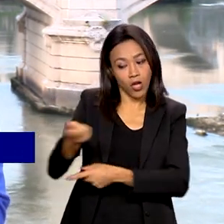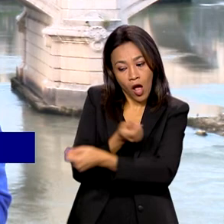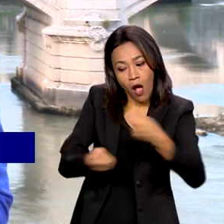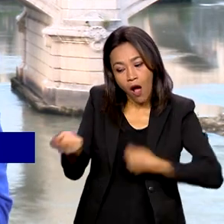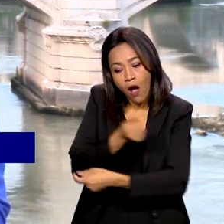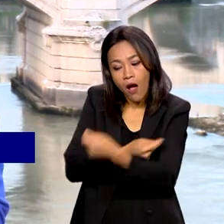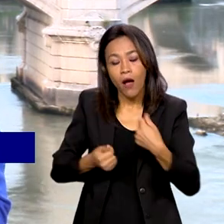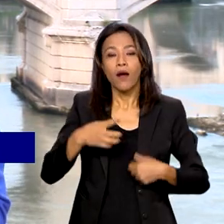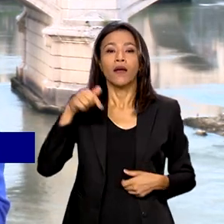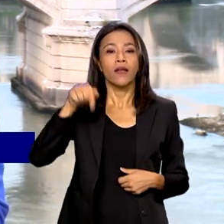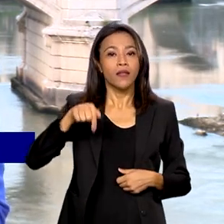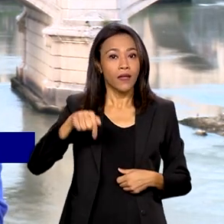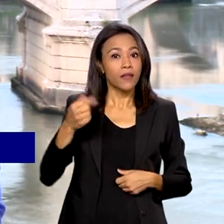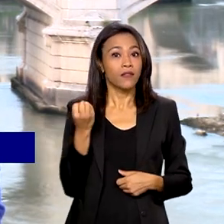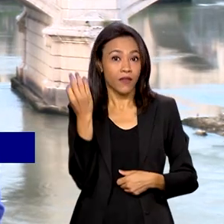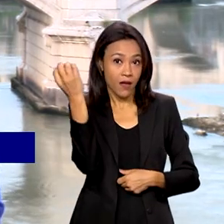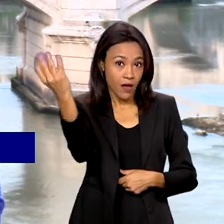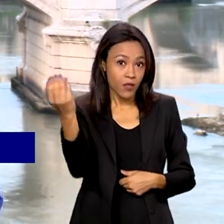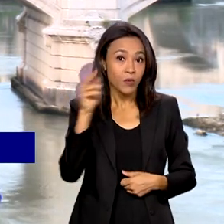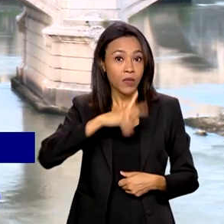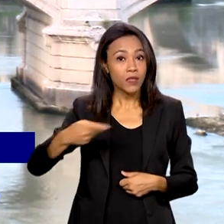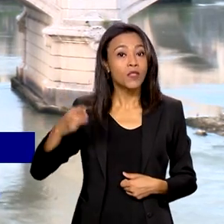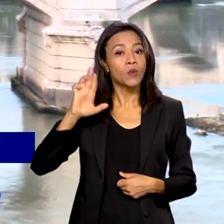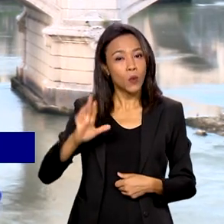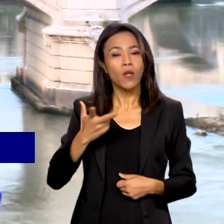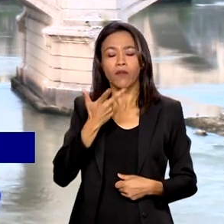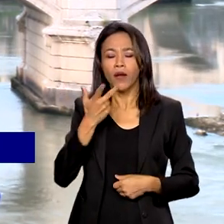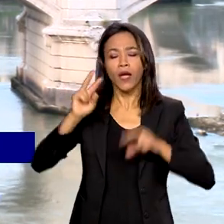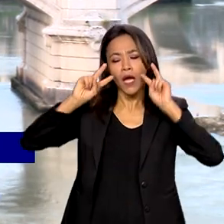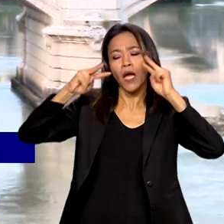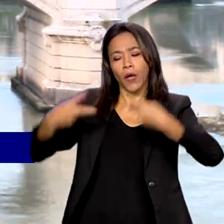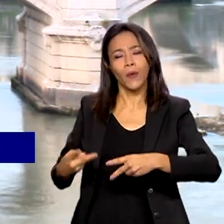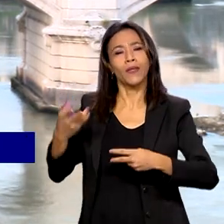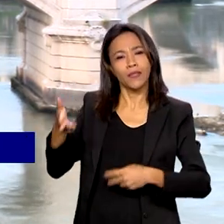Lula transmitirá uma mensagem de reconhecimento da